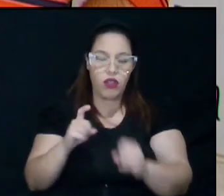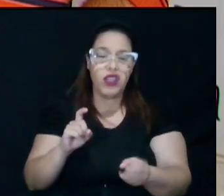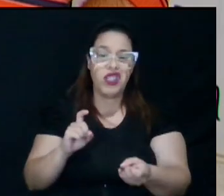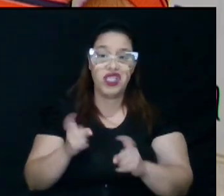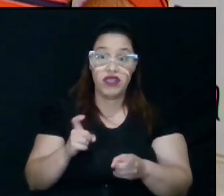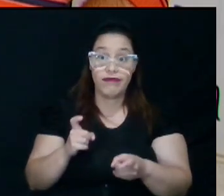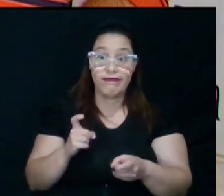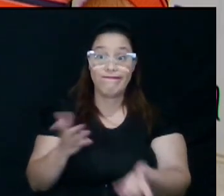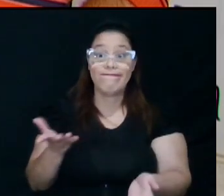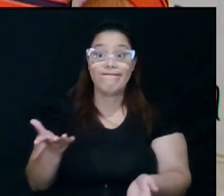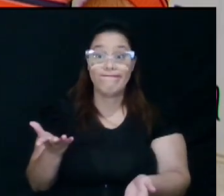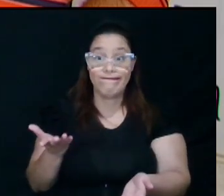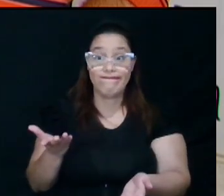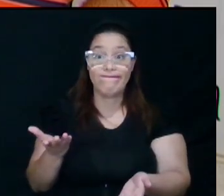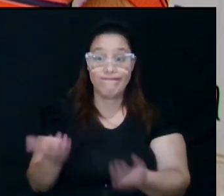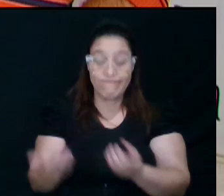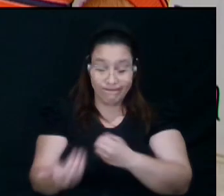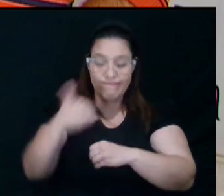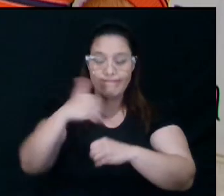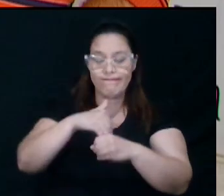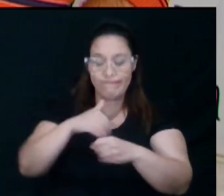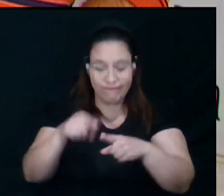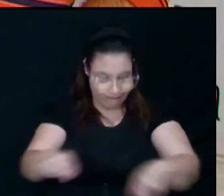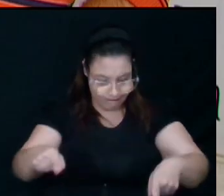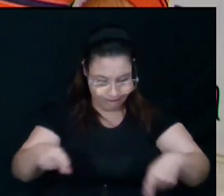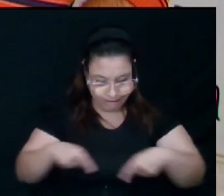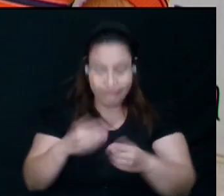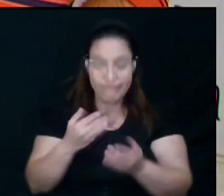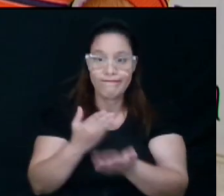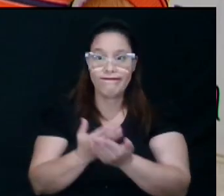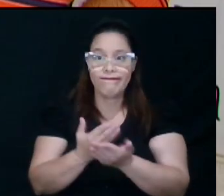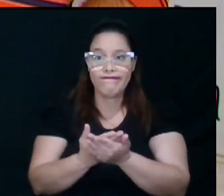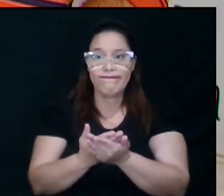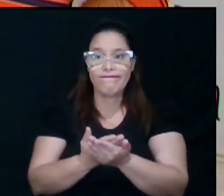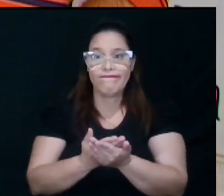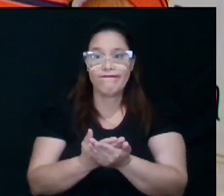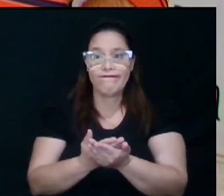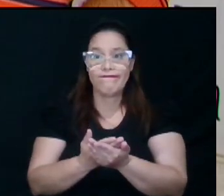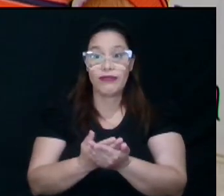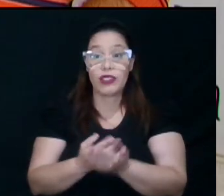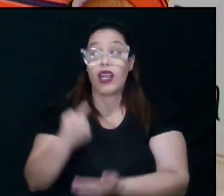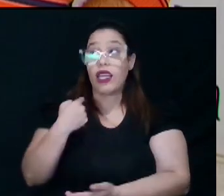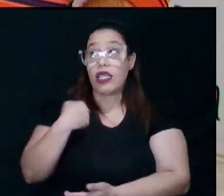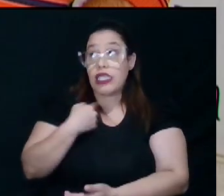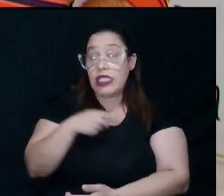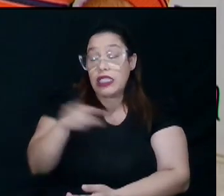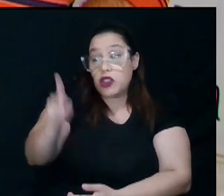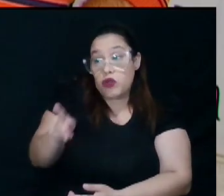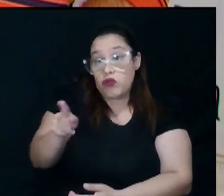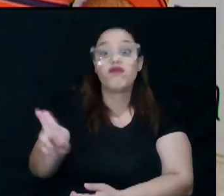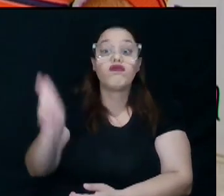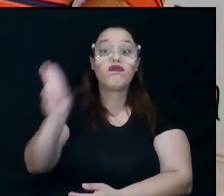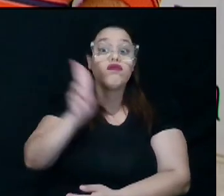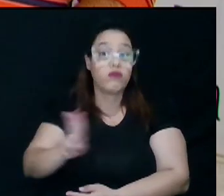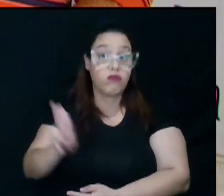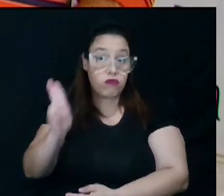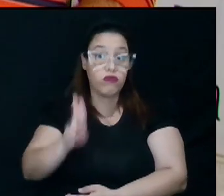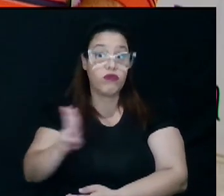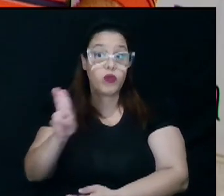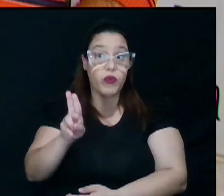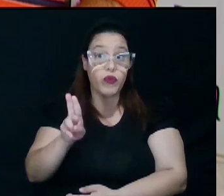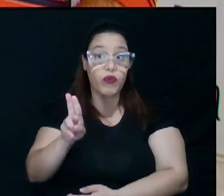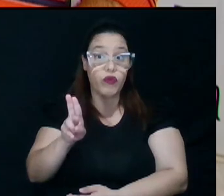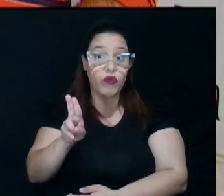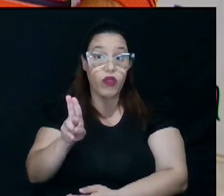para dentro da sala de aula, mesmo que seja para que a gente, enquanto professor, use o aplicativo para fazer um microconteúdo